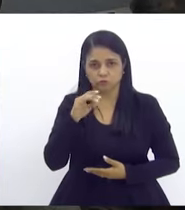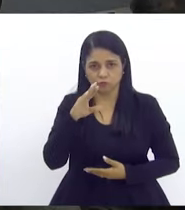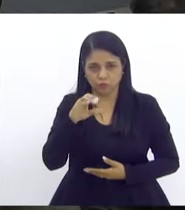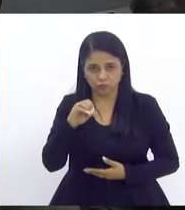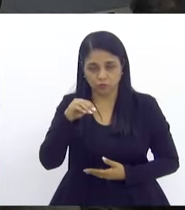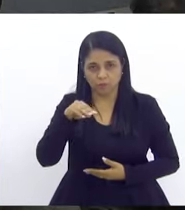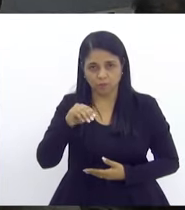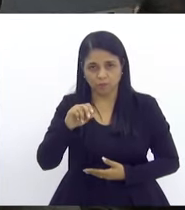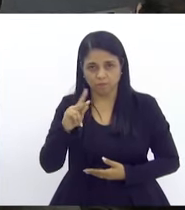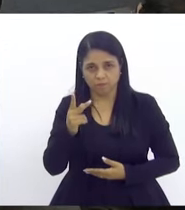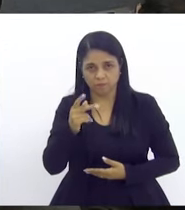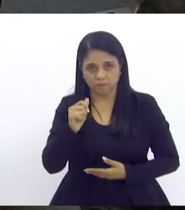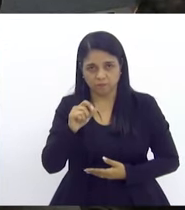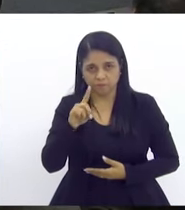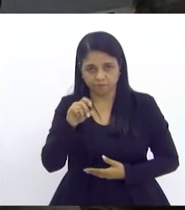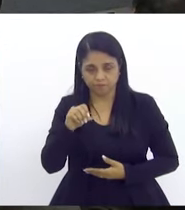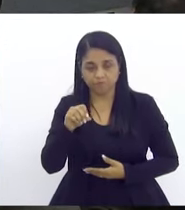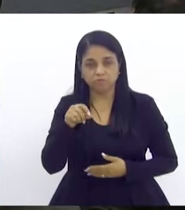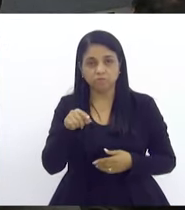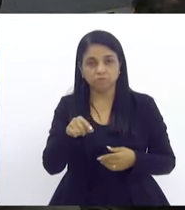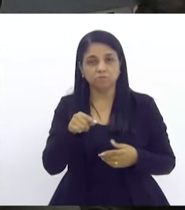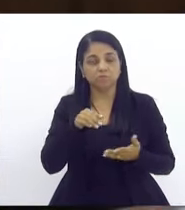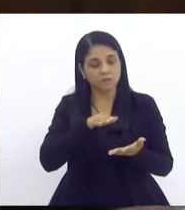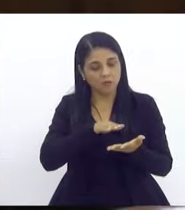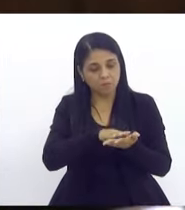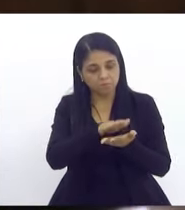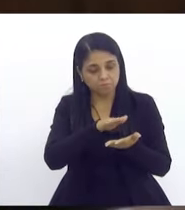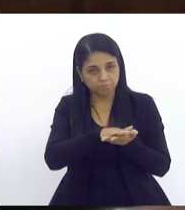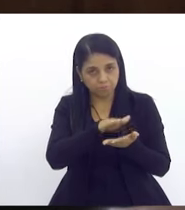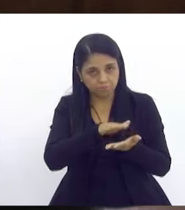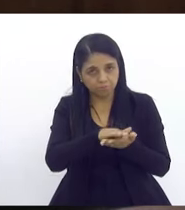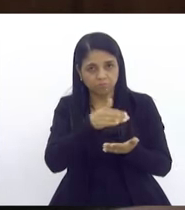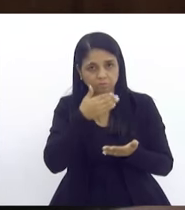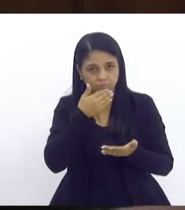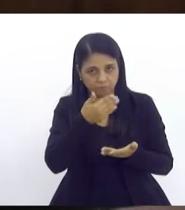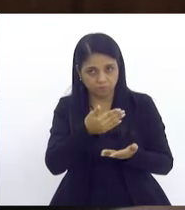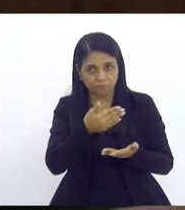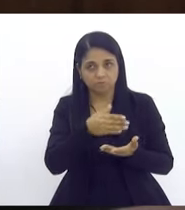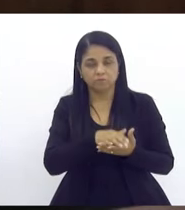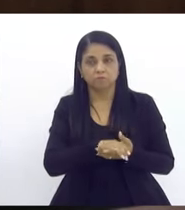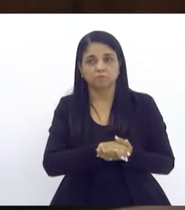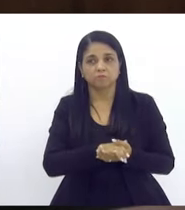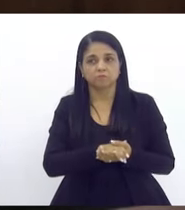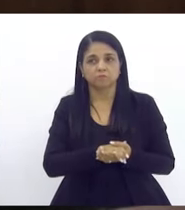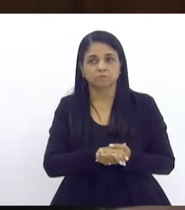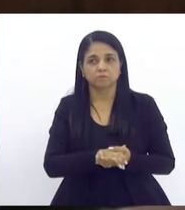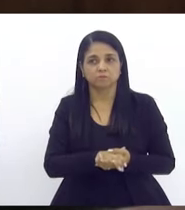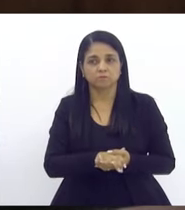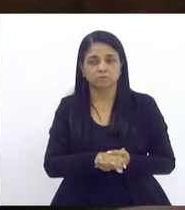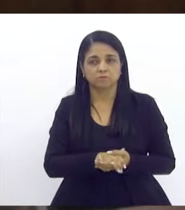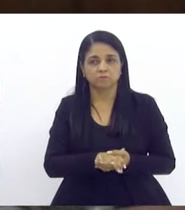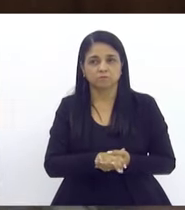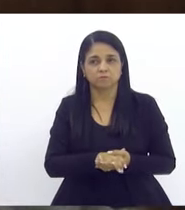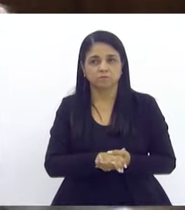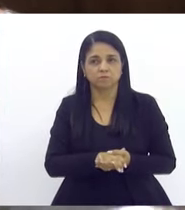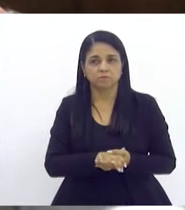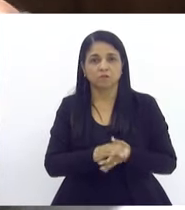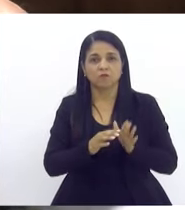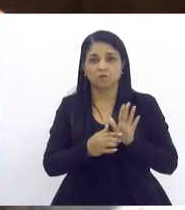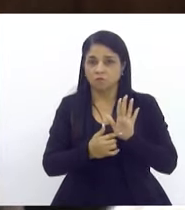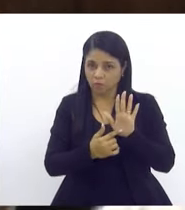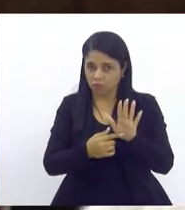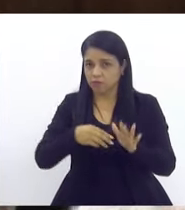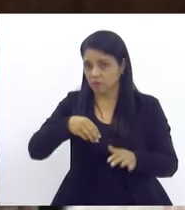justamente isso, que fizesse a republicação da matéria, Não, não é isso não. Eu vou mostrar,